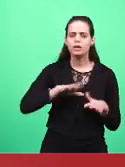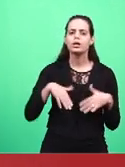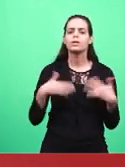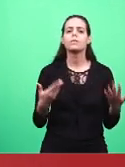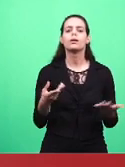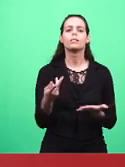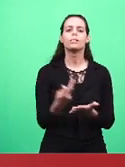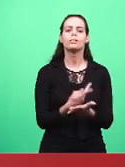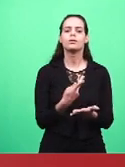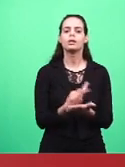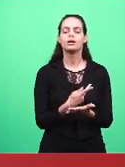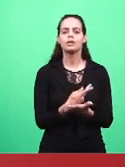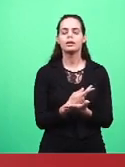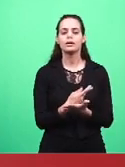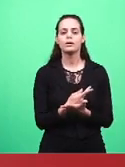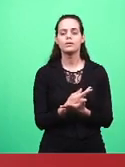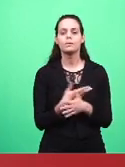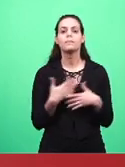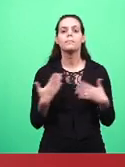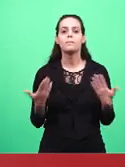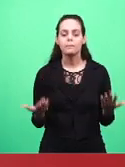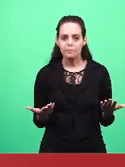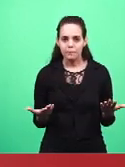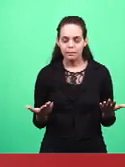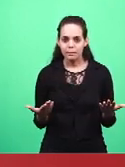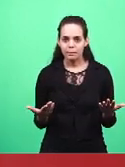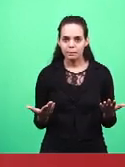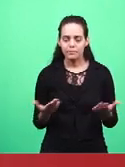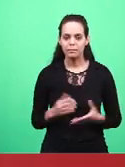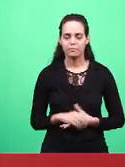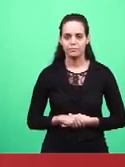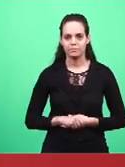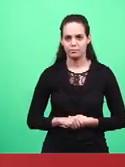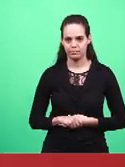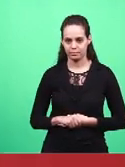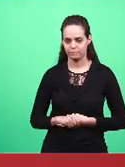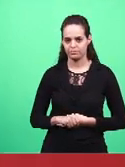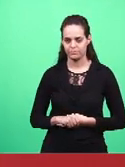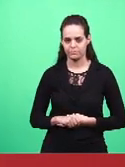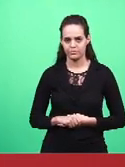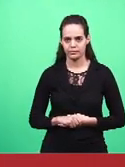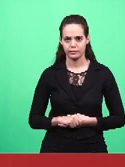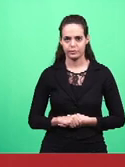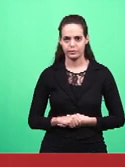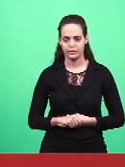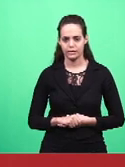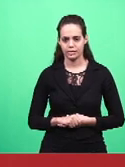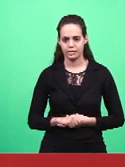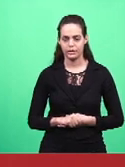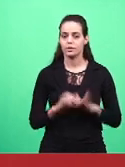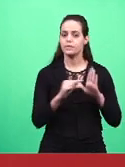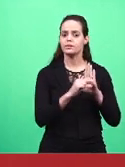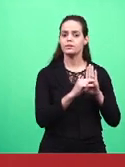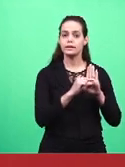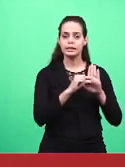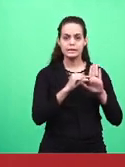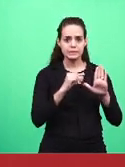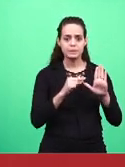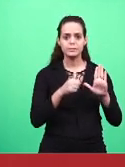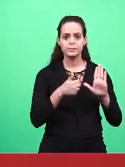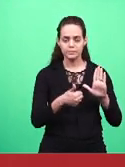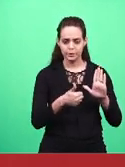Interessante. Essa pergunta está aqui, mas ela está fora. Eu mostrei os companheiros lá. Essa